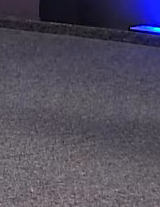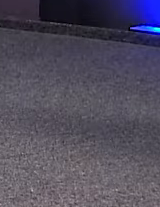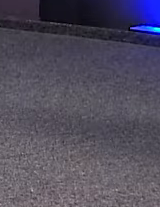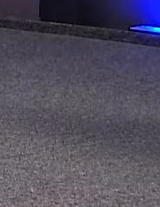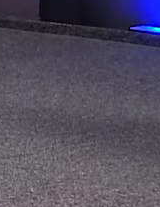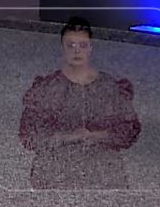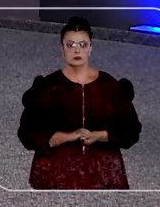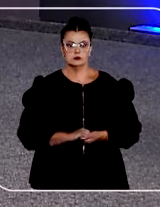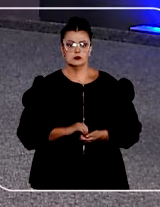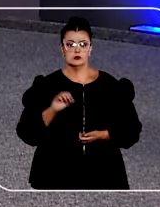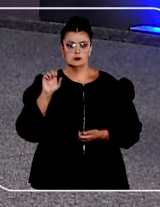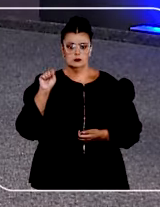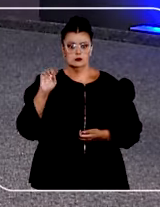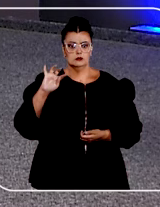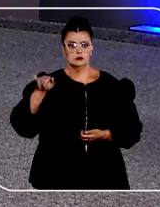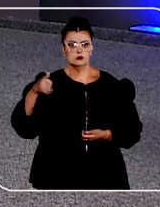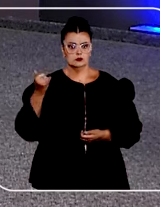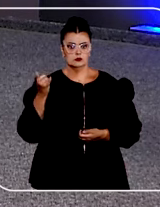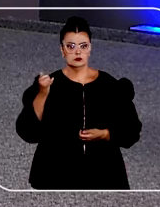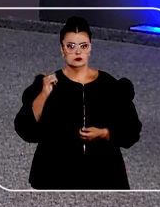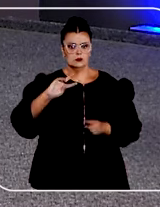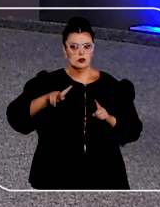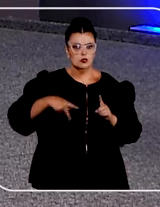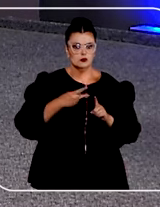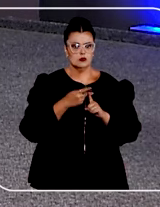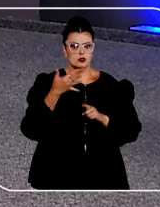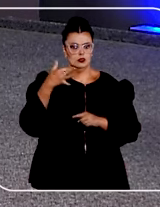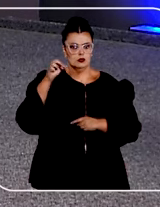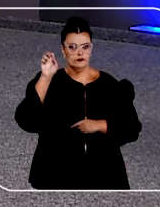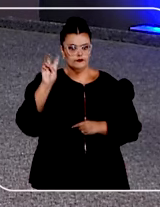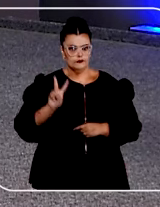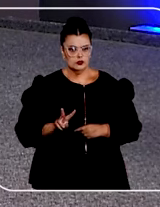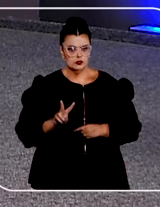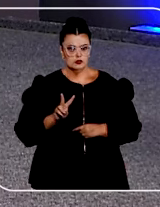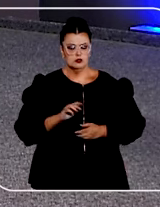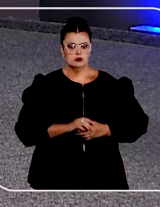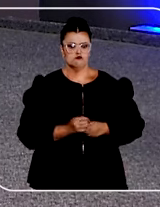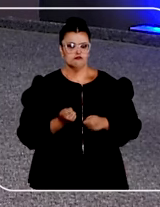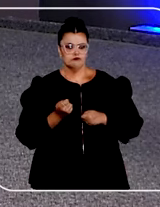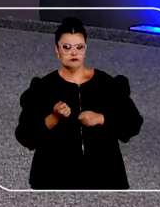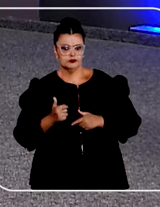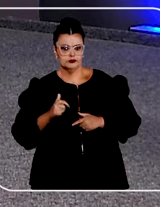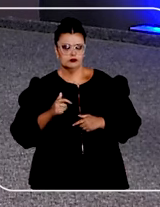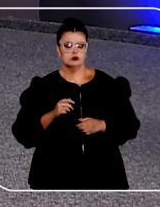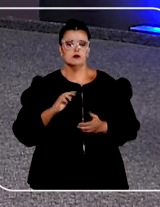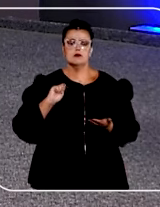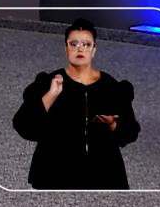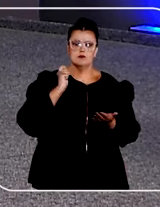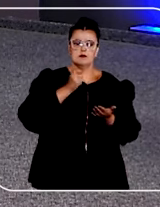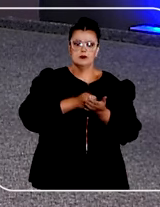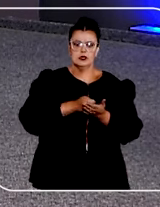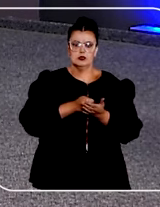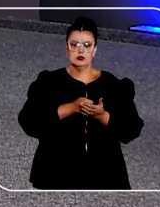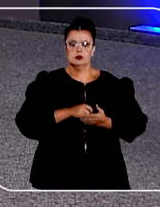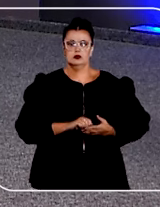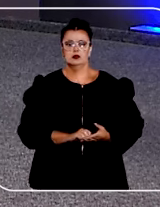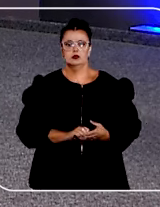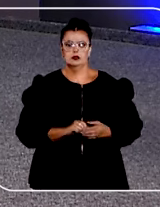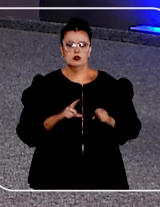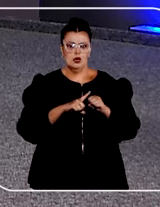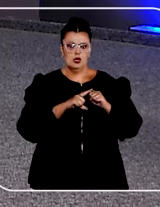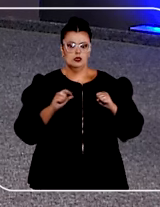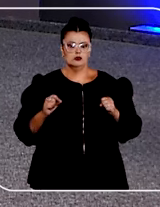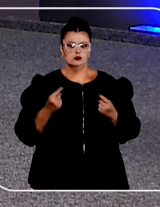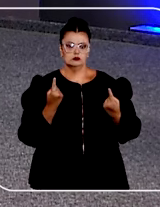ar o Superior Tribunal de Justiça aumentou em 10 vezes o valor da indenização a ser paga devido a